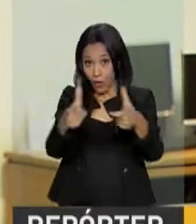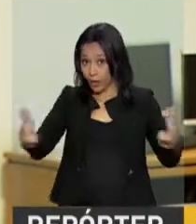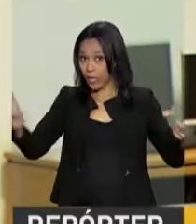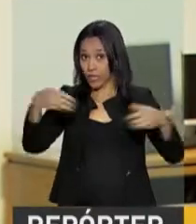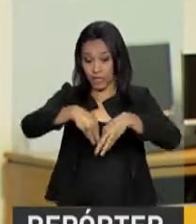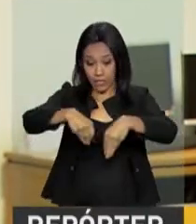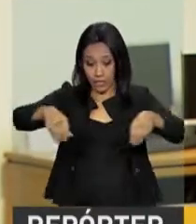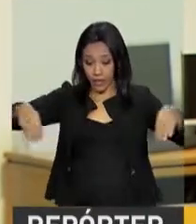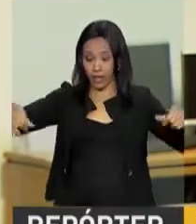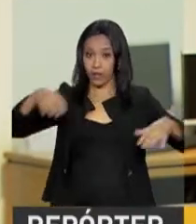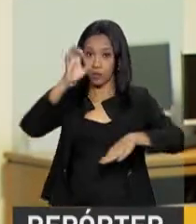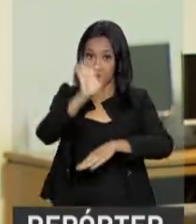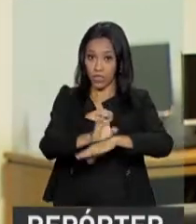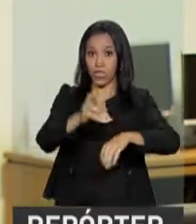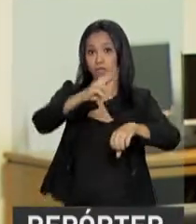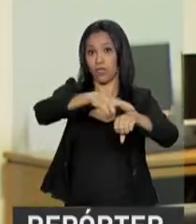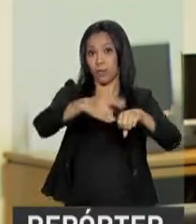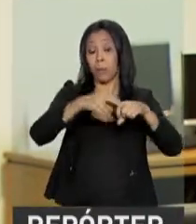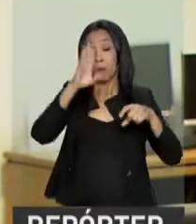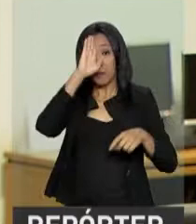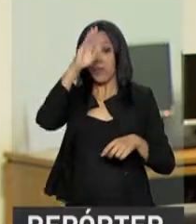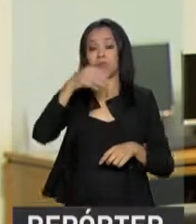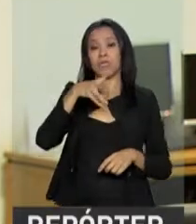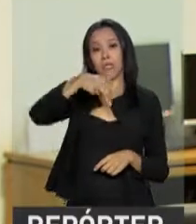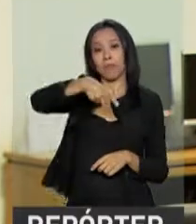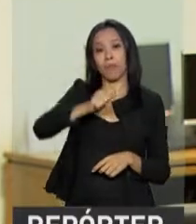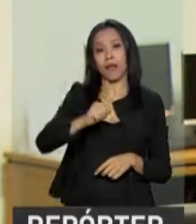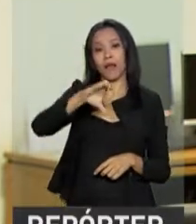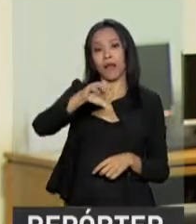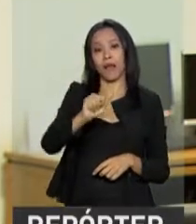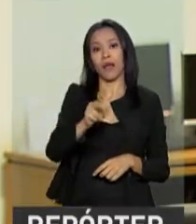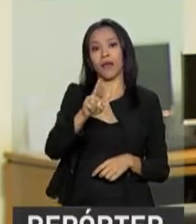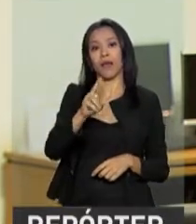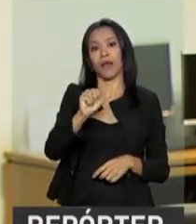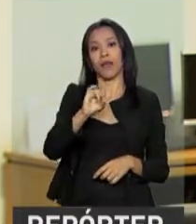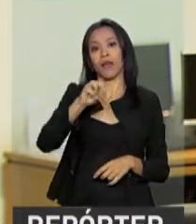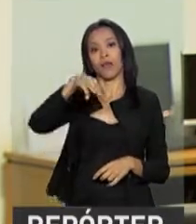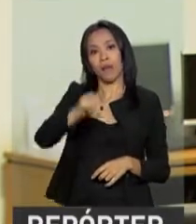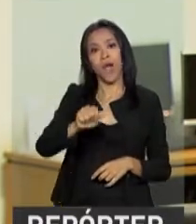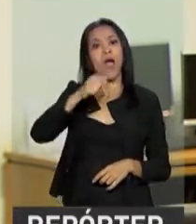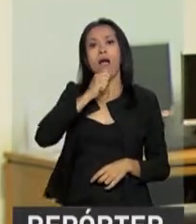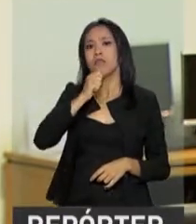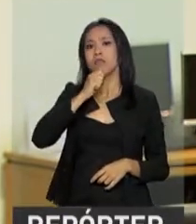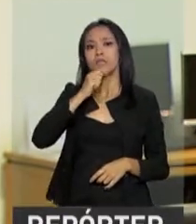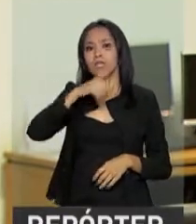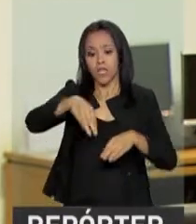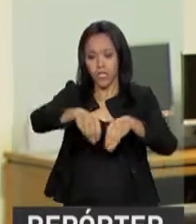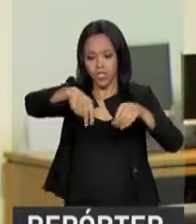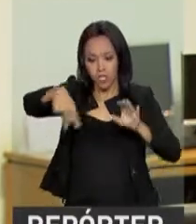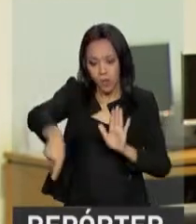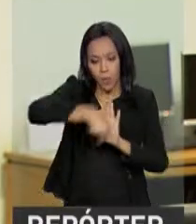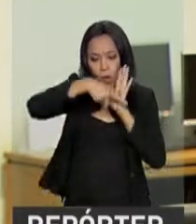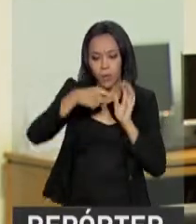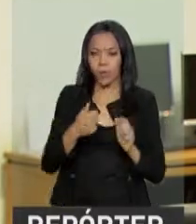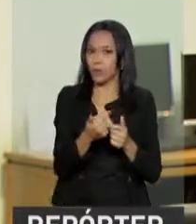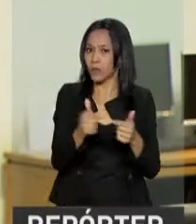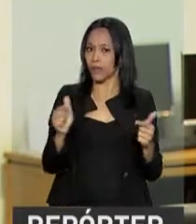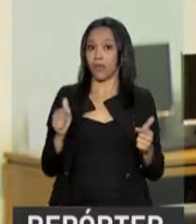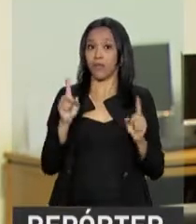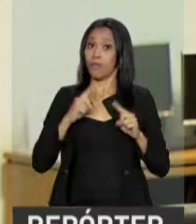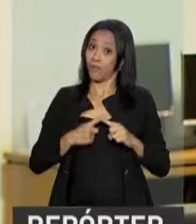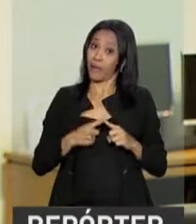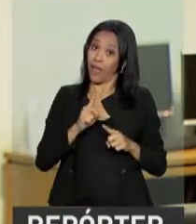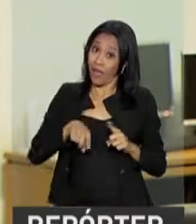Roraima, especificamente de Pacaraima, elas ainda não são regularizadas do ponto de vista fundiário, porque é um desafio muito